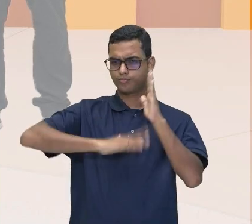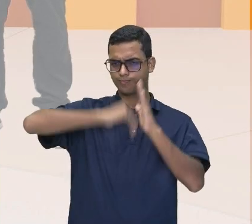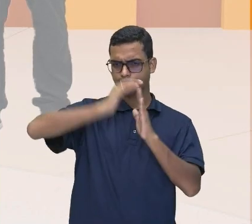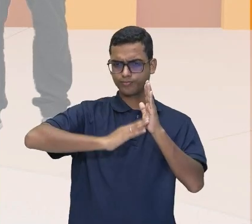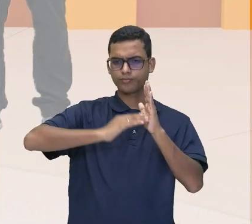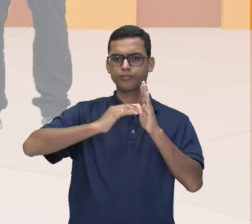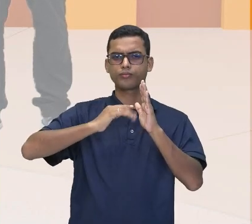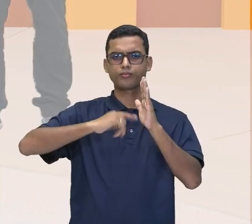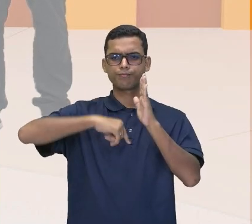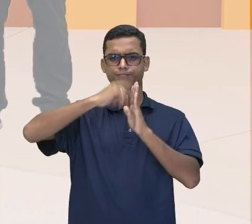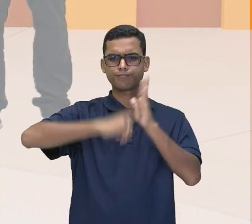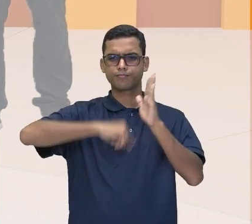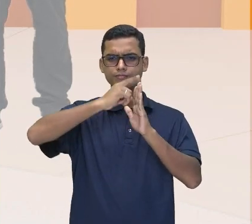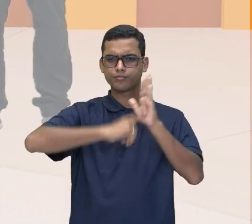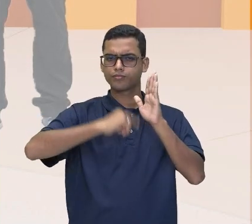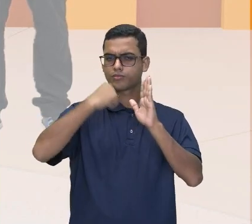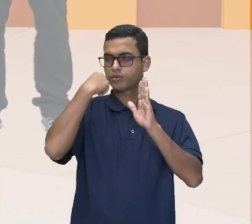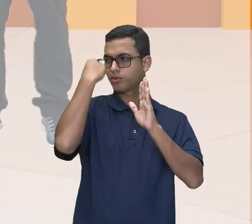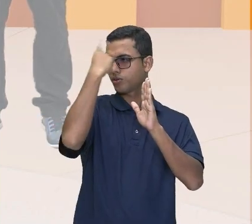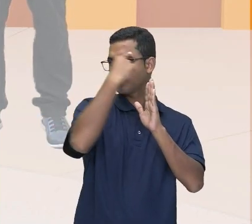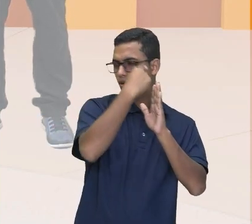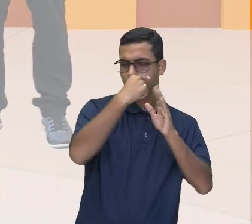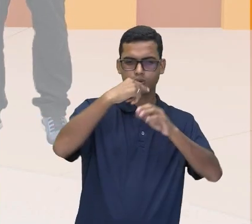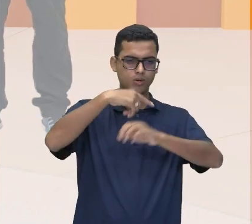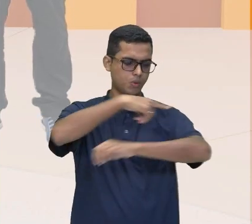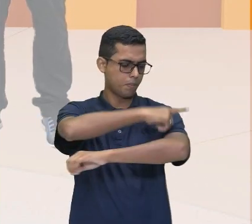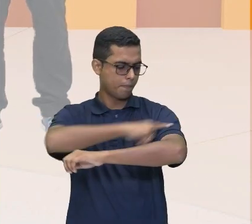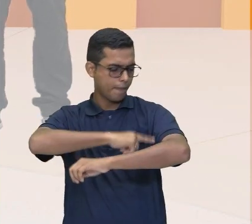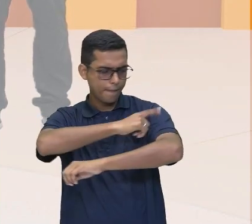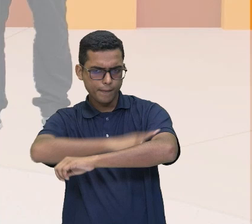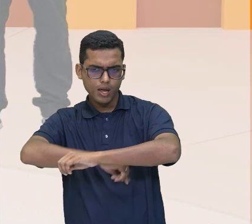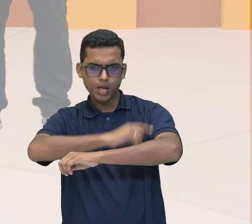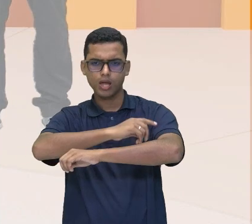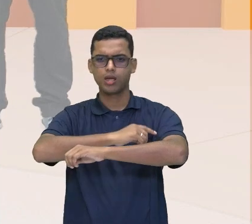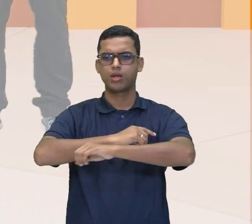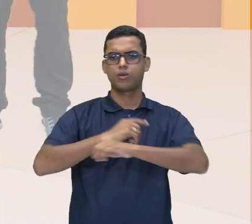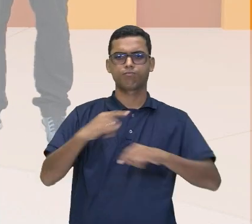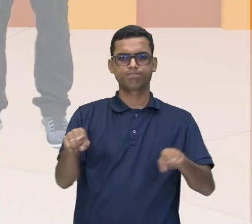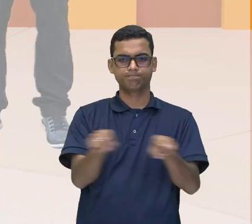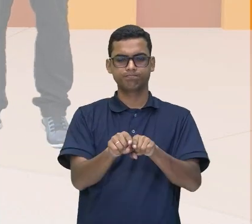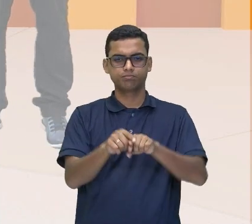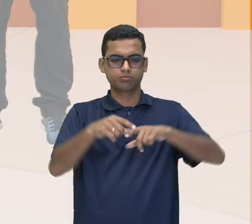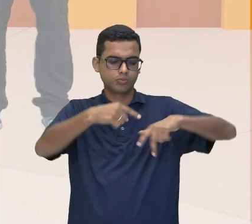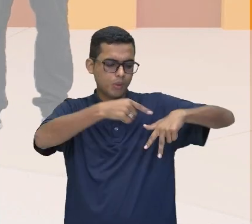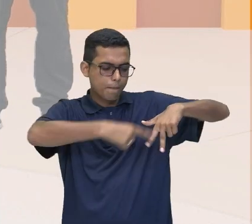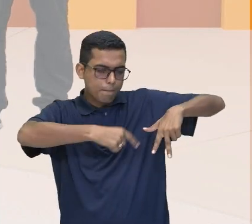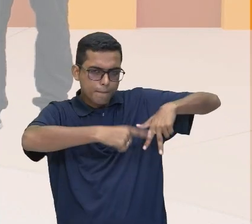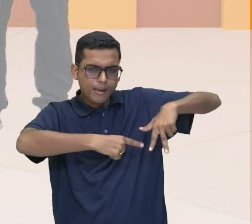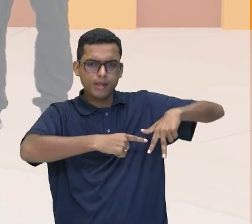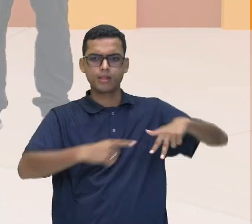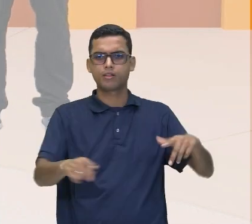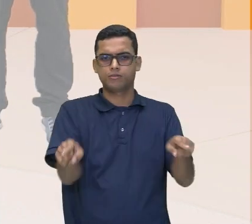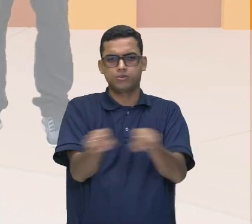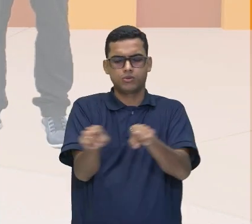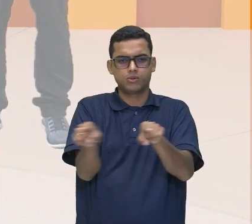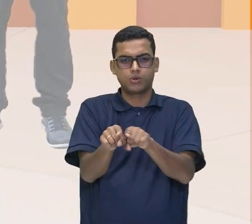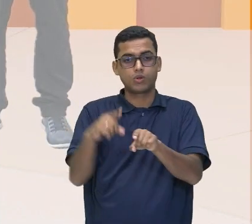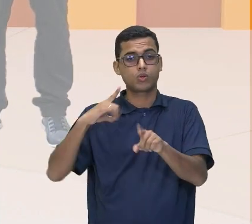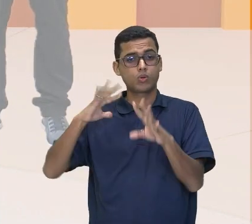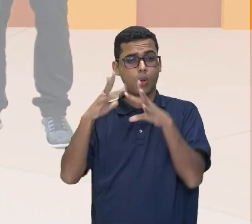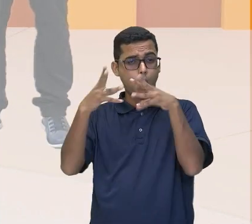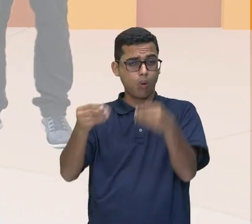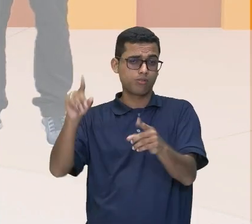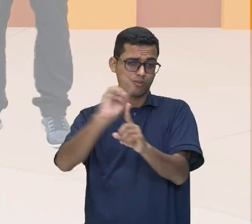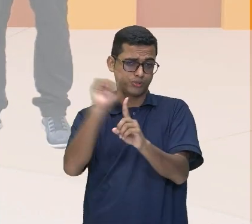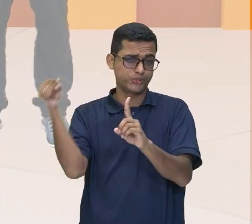nos corpos, né, no rosto, no braço, da perna. Tudo tem um sentido e um objetivo, tá bom? Nada está ali